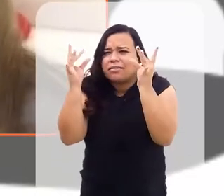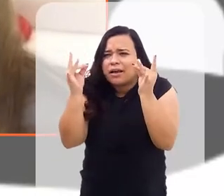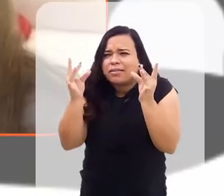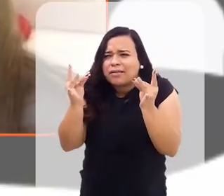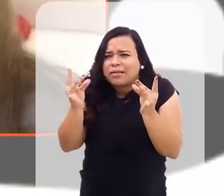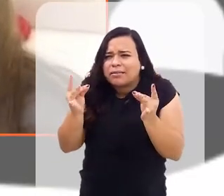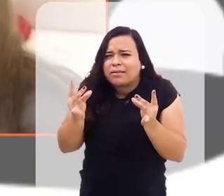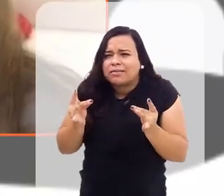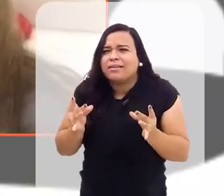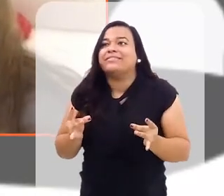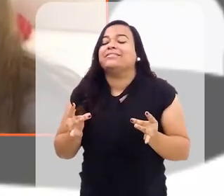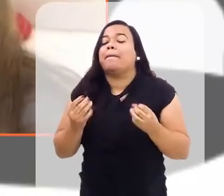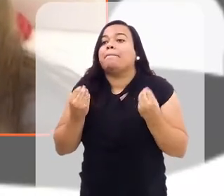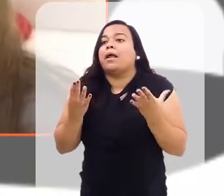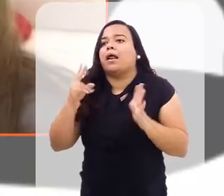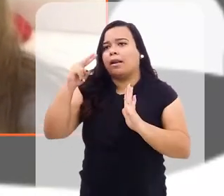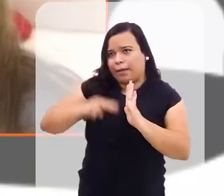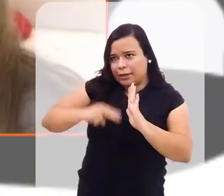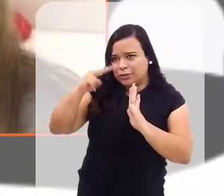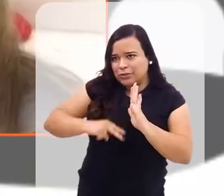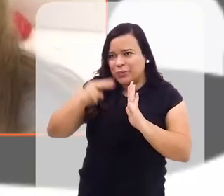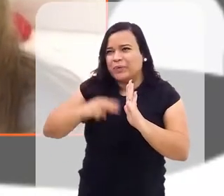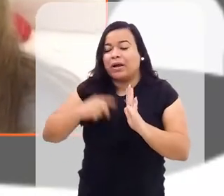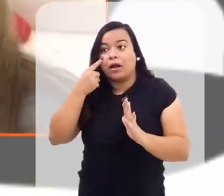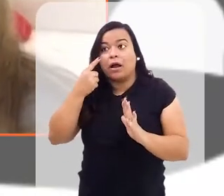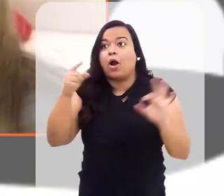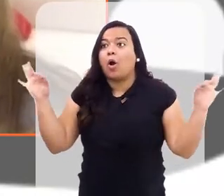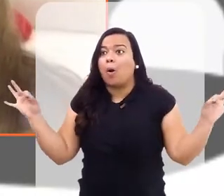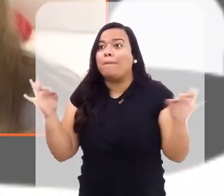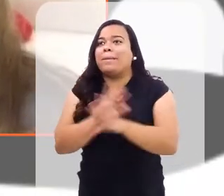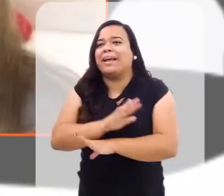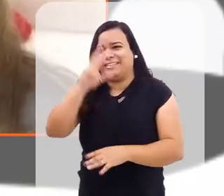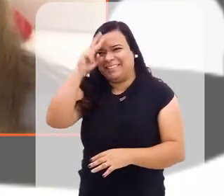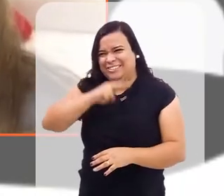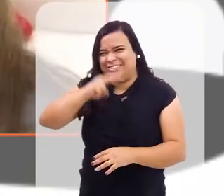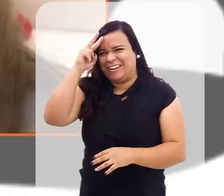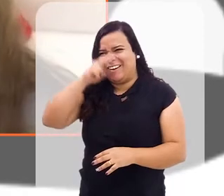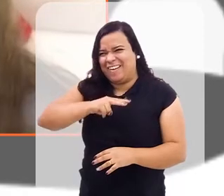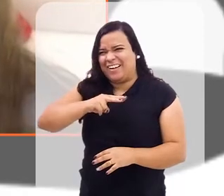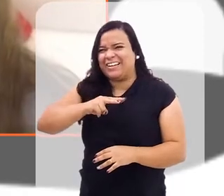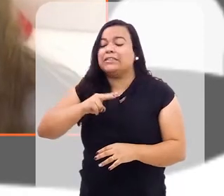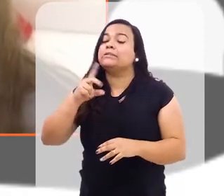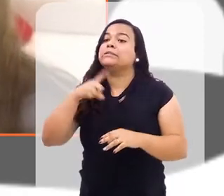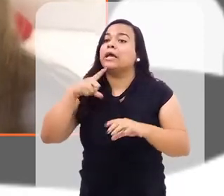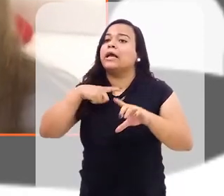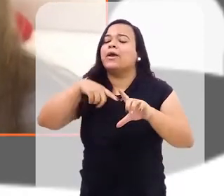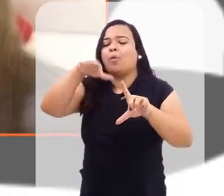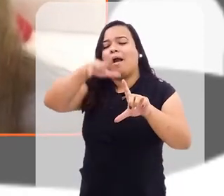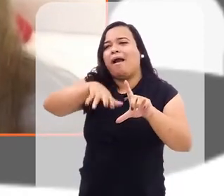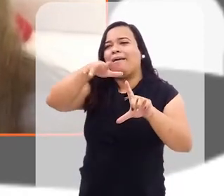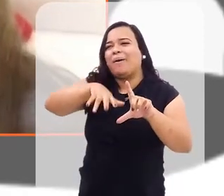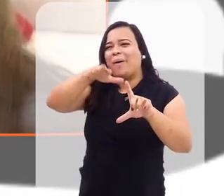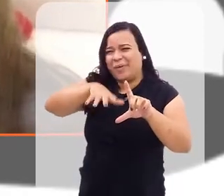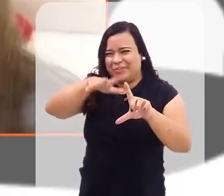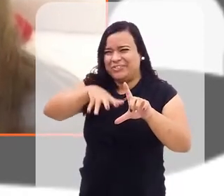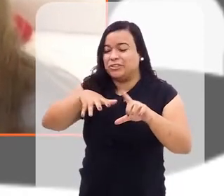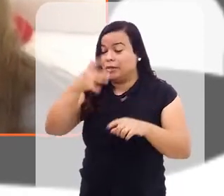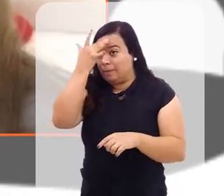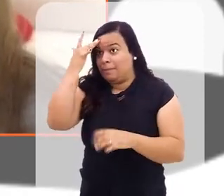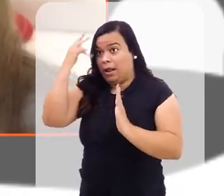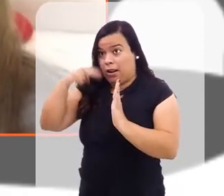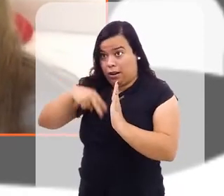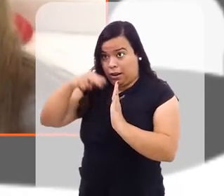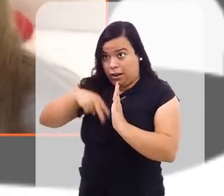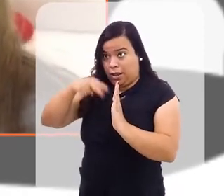leitura e criar uma imersão completa na história. É assim. Por meio de um QR Code, o leitor tem acesso a